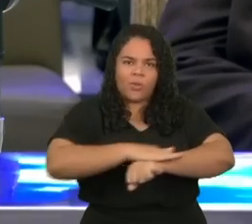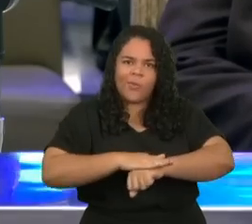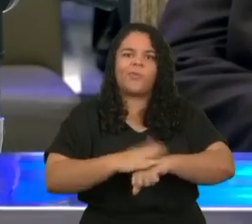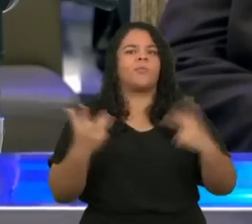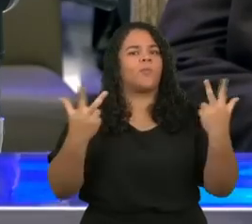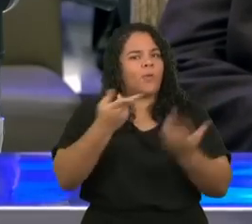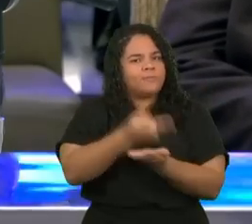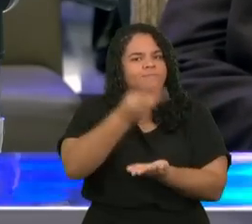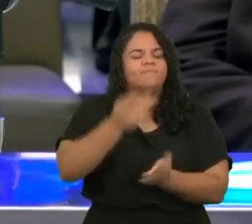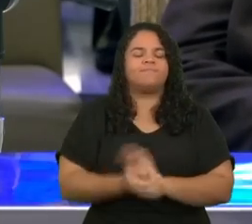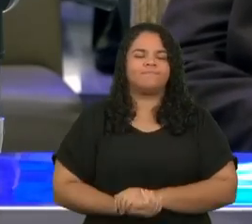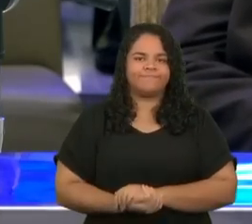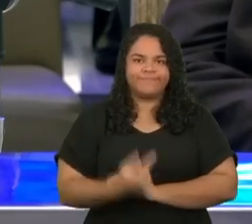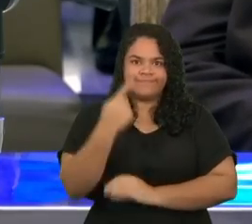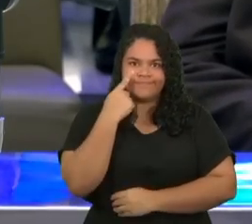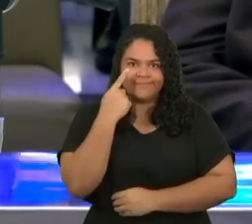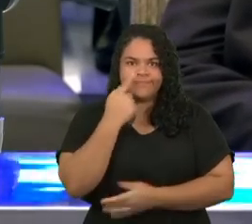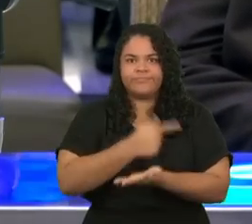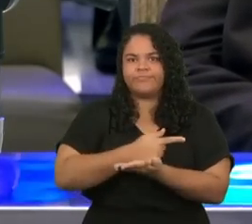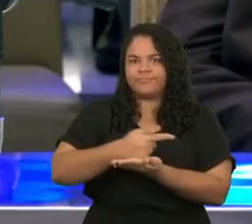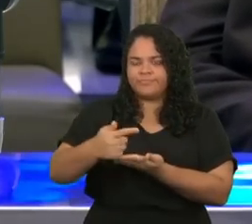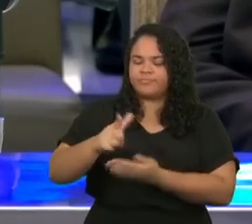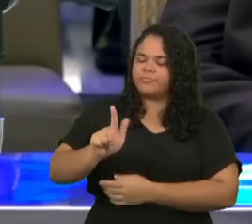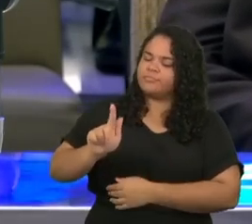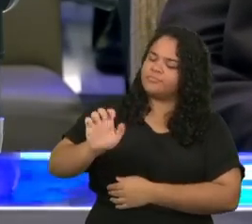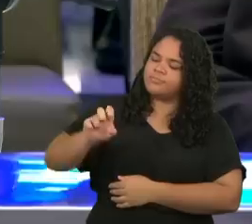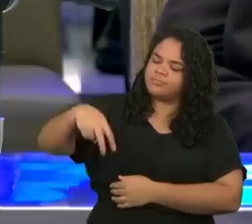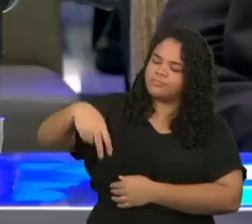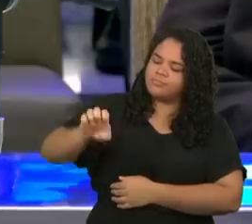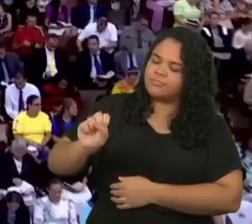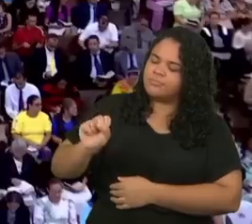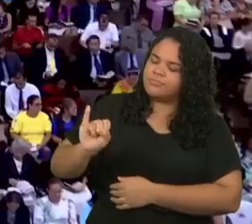Gênesis abramos a Bíblia Gênesis Capítulo 35